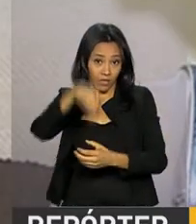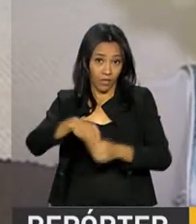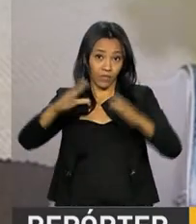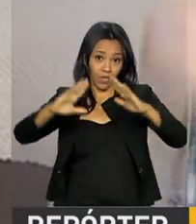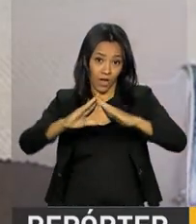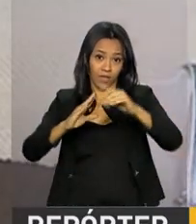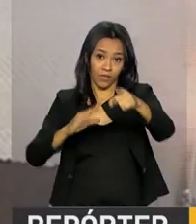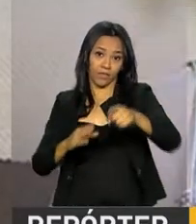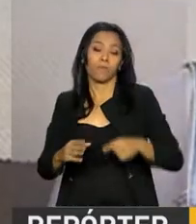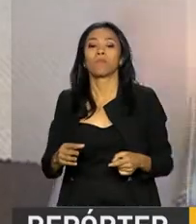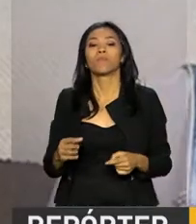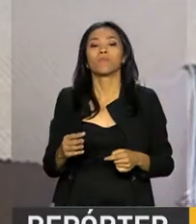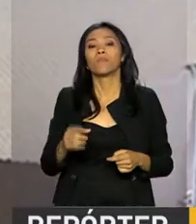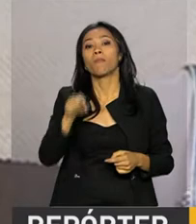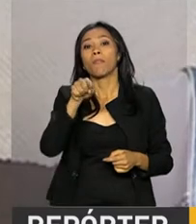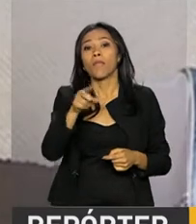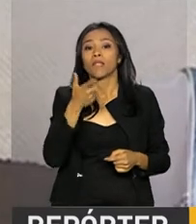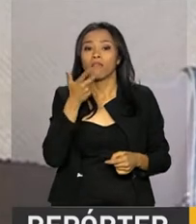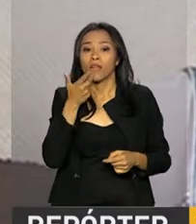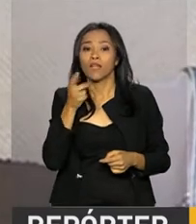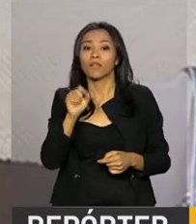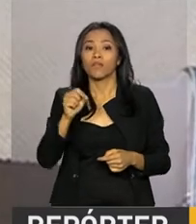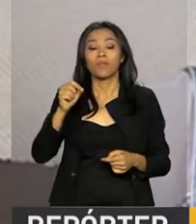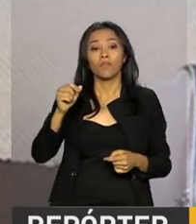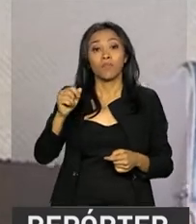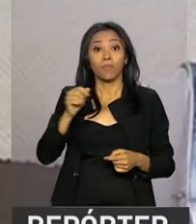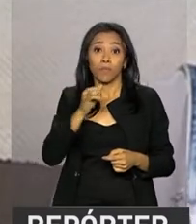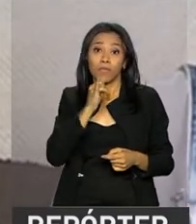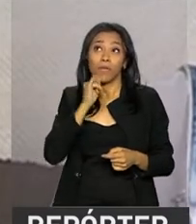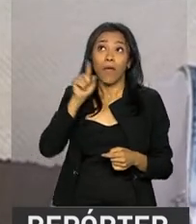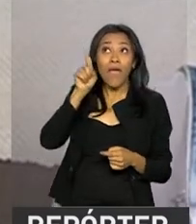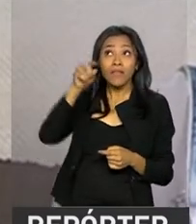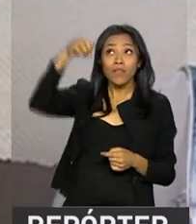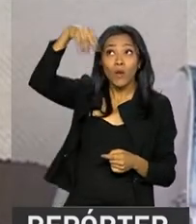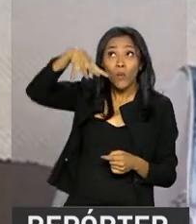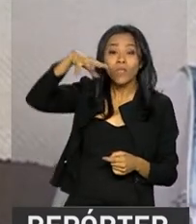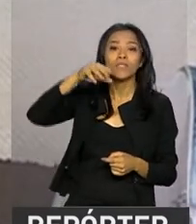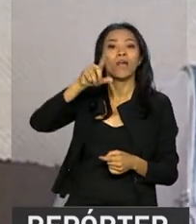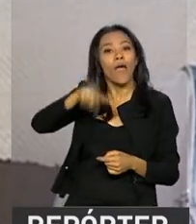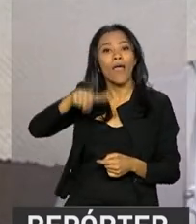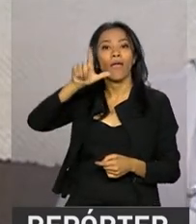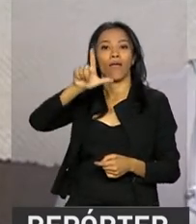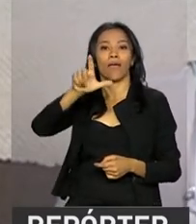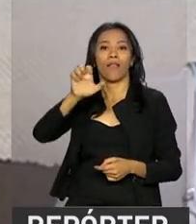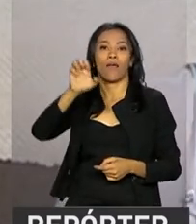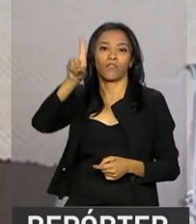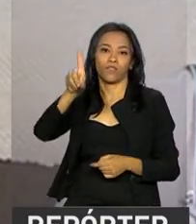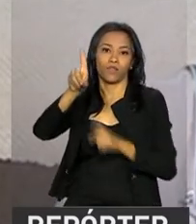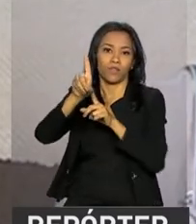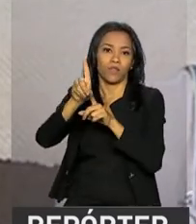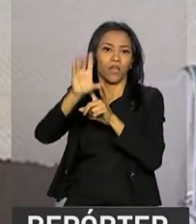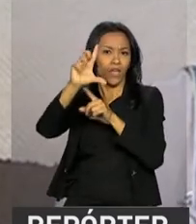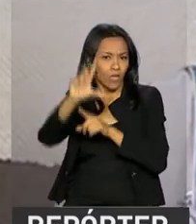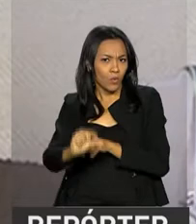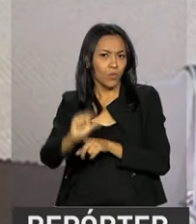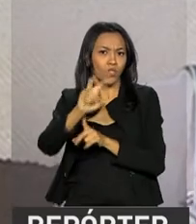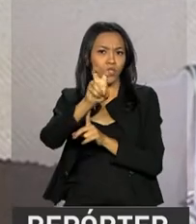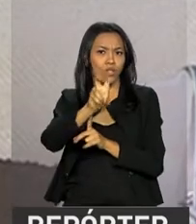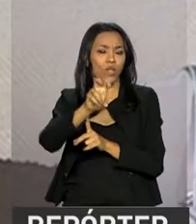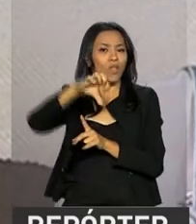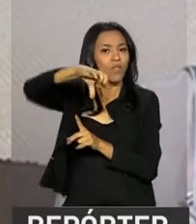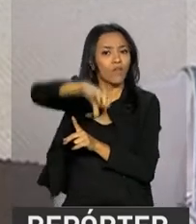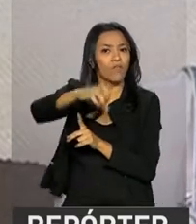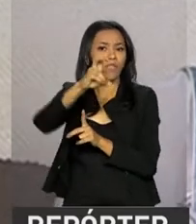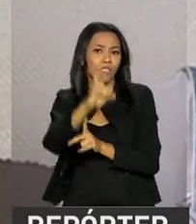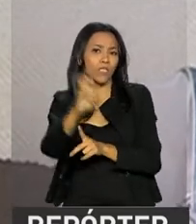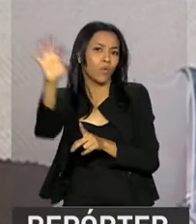a lâmpada, né? Aqui na sala é LED, por exemplo, que reduz 95% de economia,